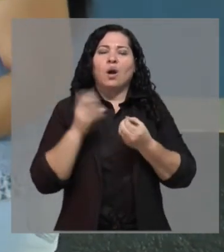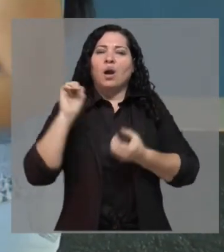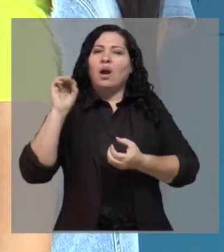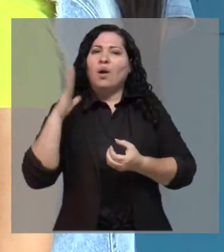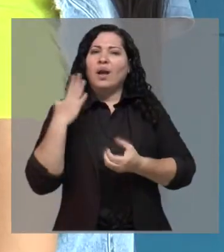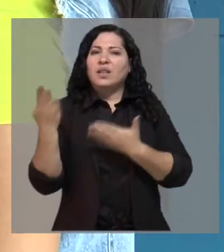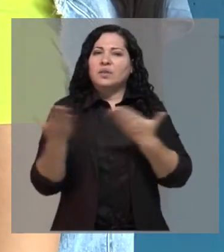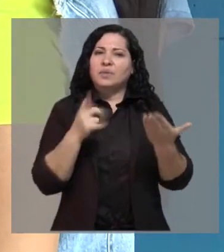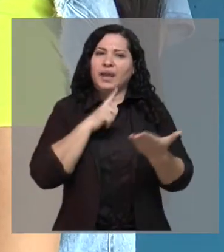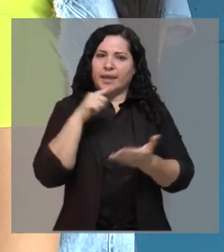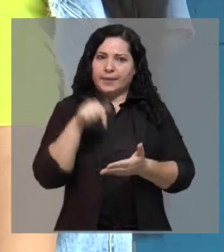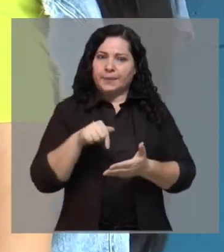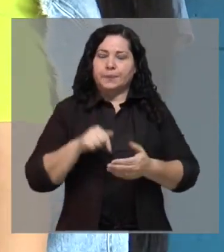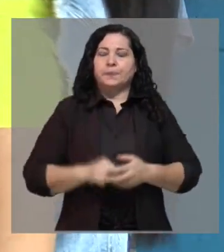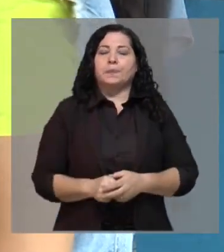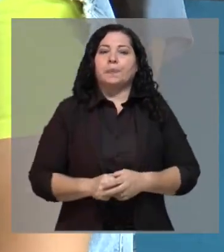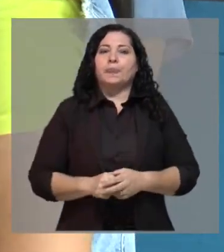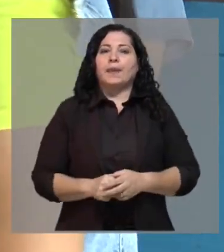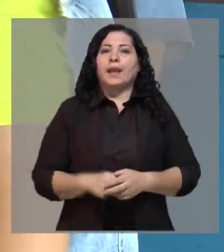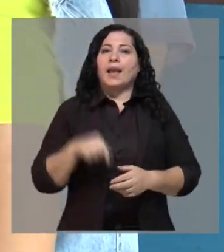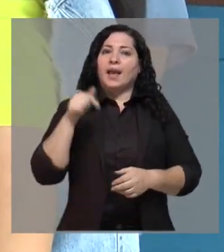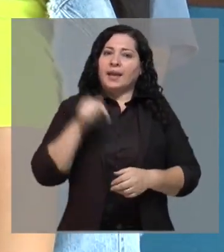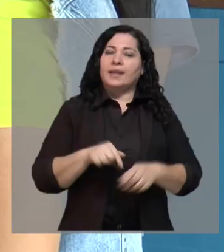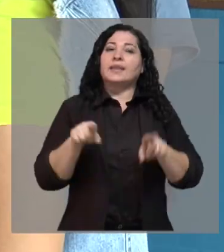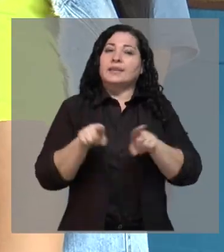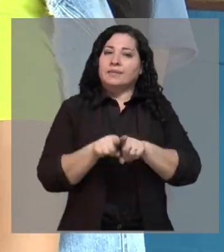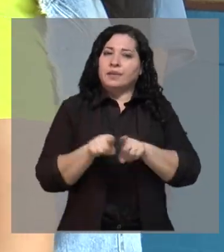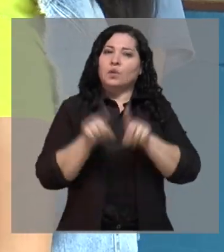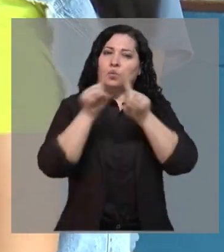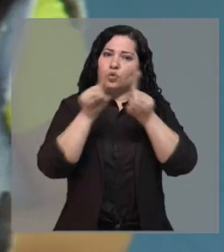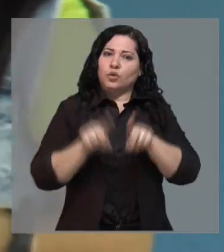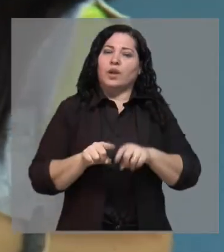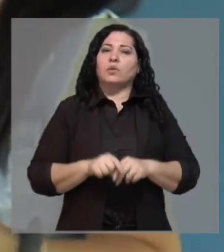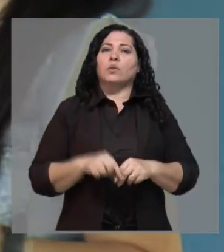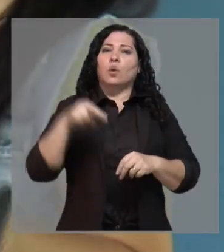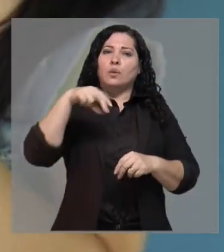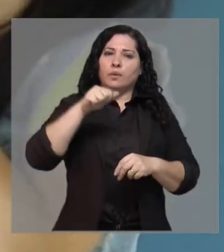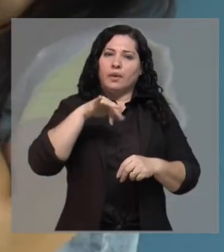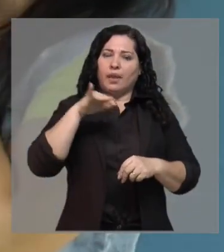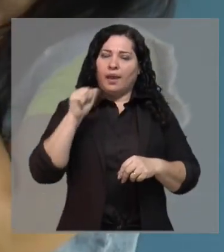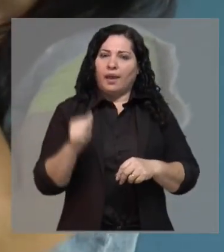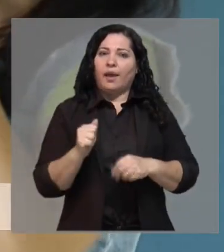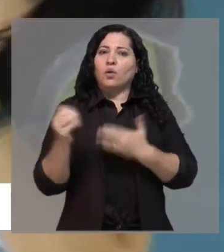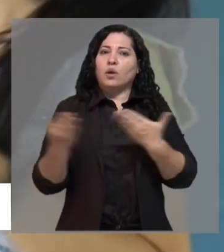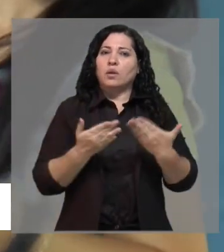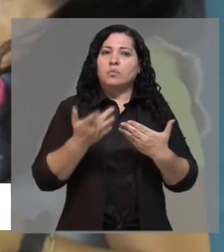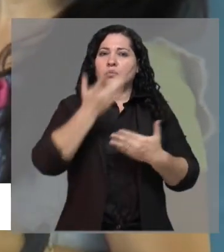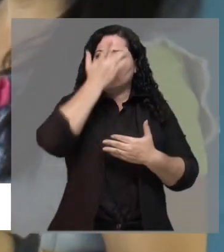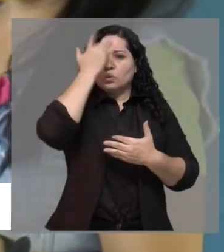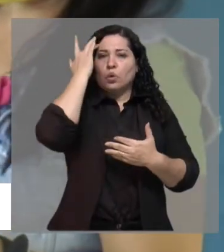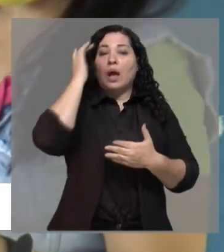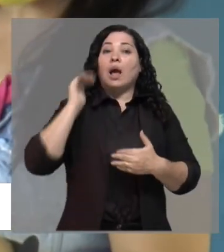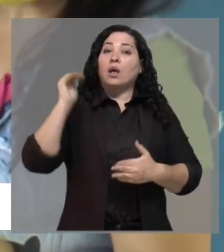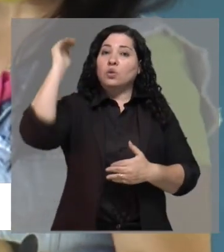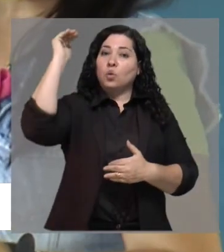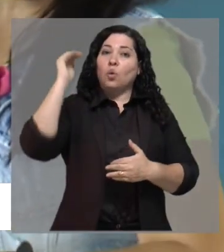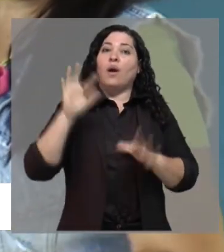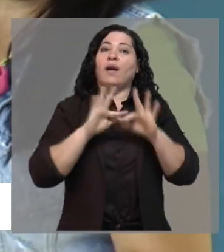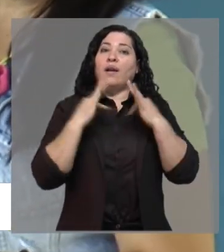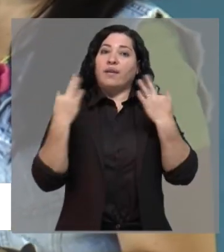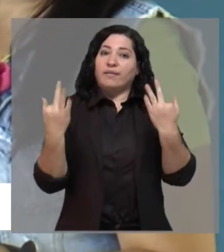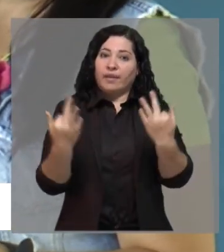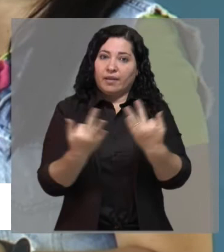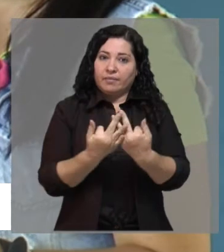qual o tipo de atendimento que vocês têm aqui? Aqui é um dos projetos que o NAIA executa, que é o Serviço de Acolhimento para Adultos e